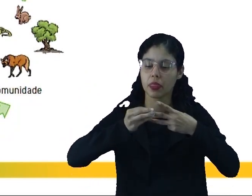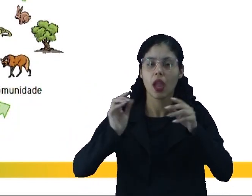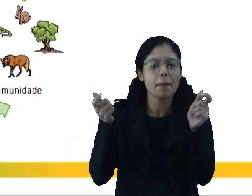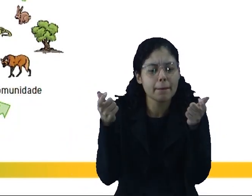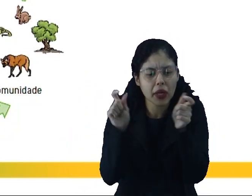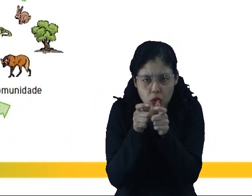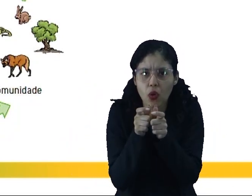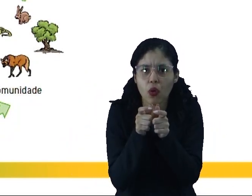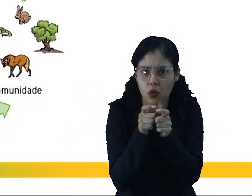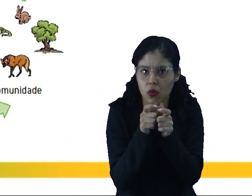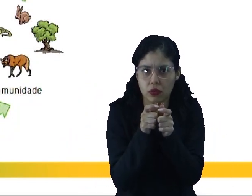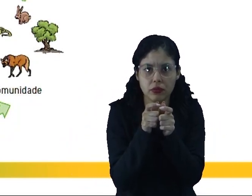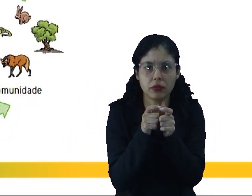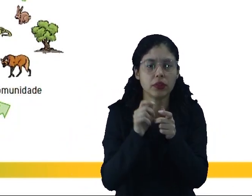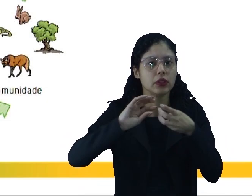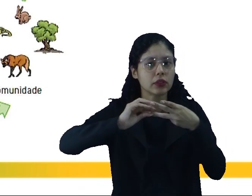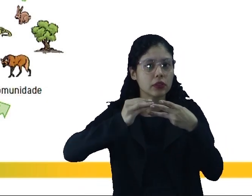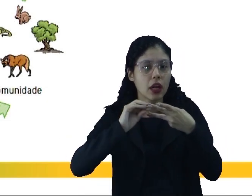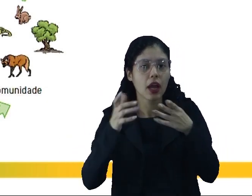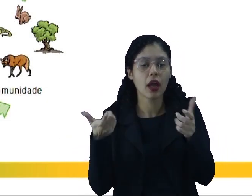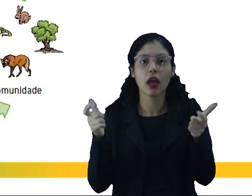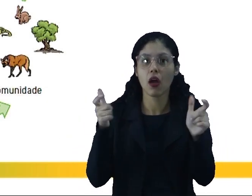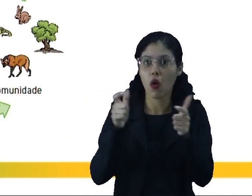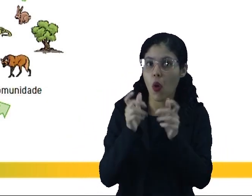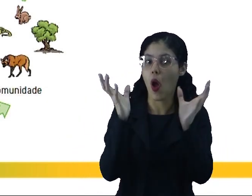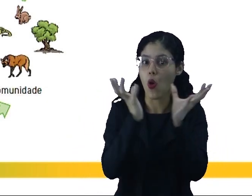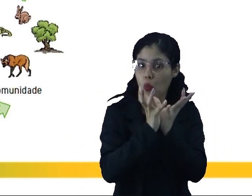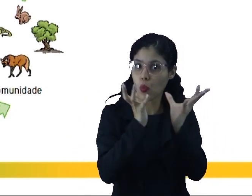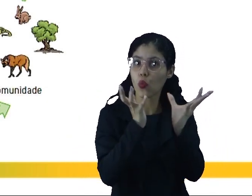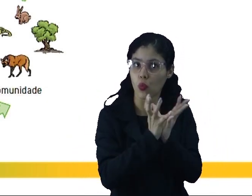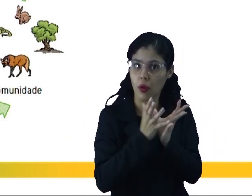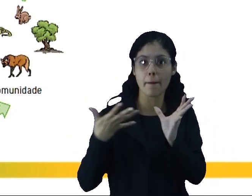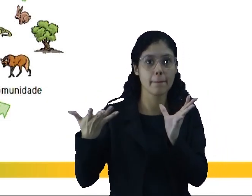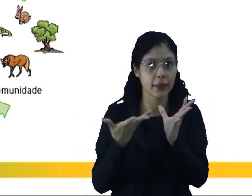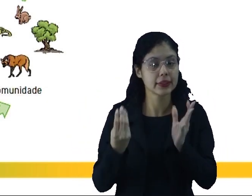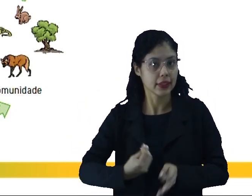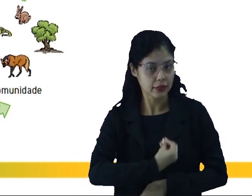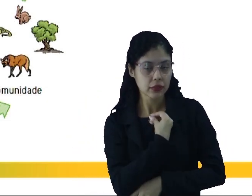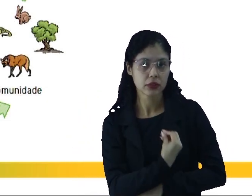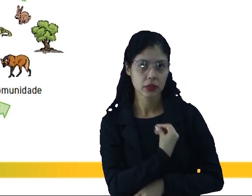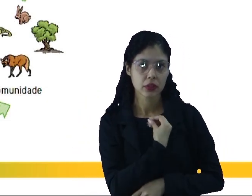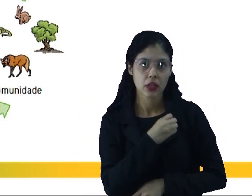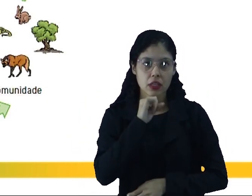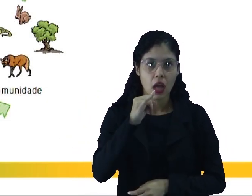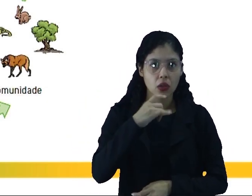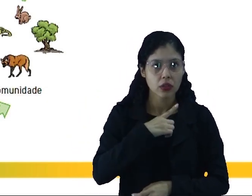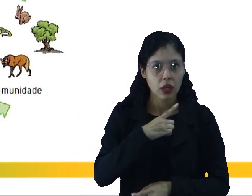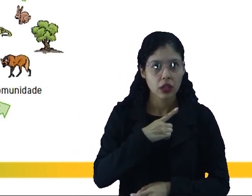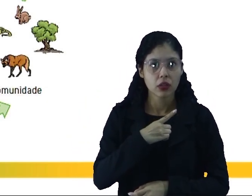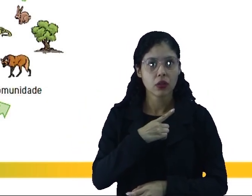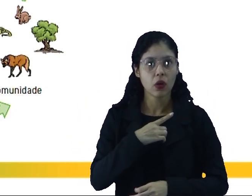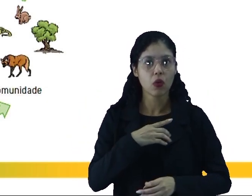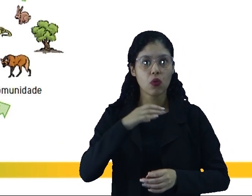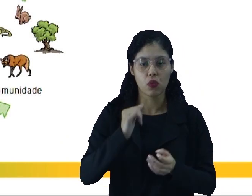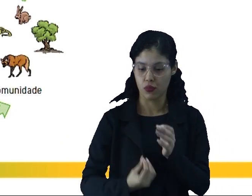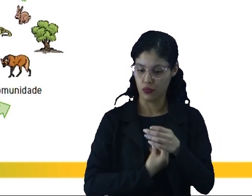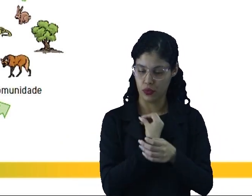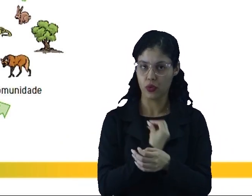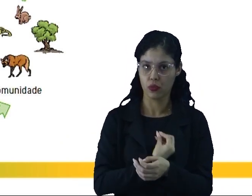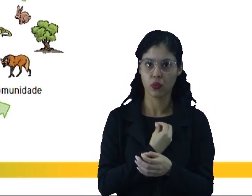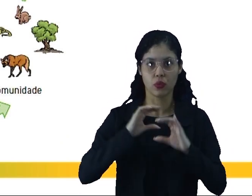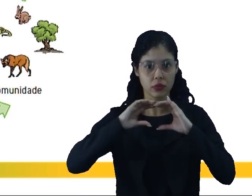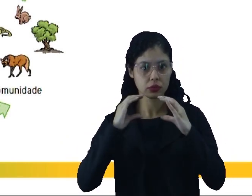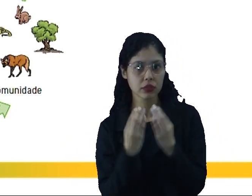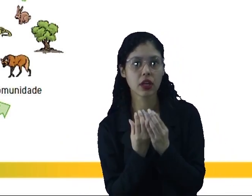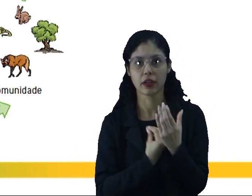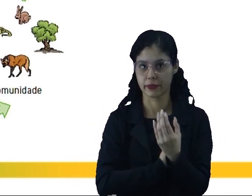menor partícula, a célula é a menor unidade básica da vida. Então, se eu tenho um organismo vivo, se eu